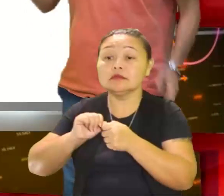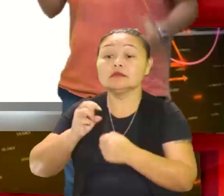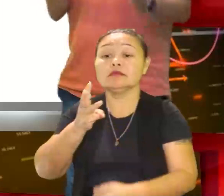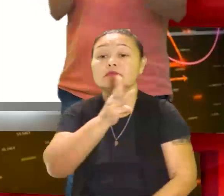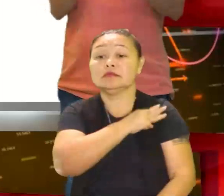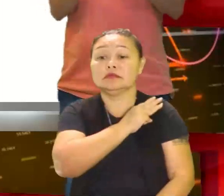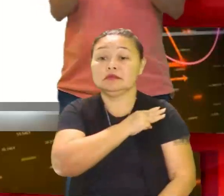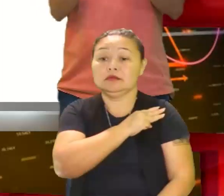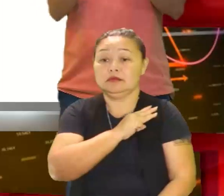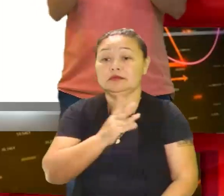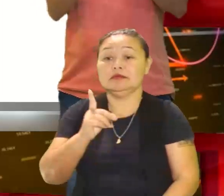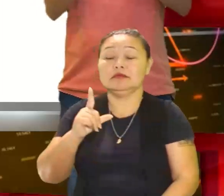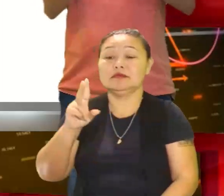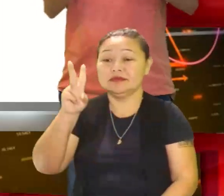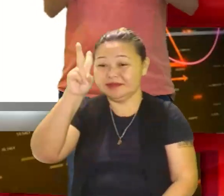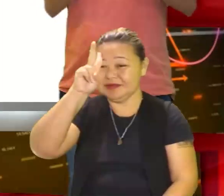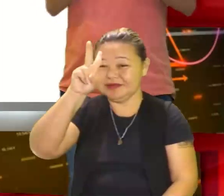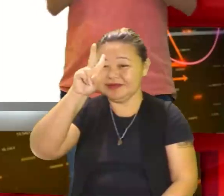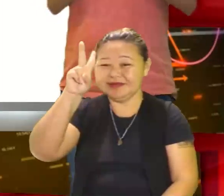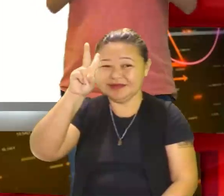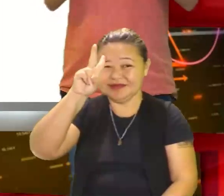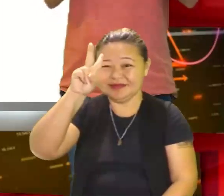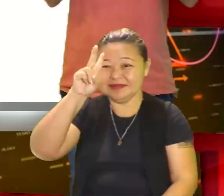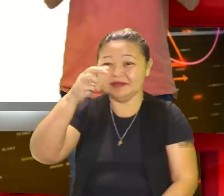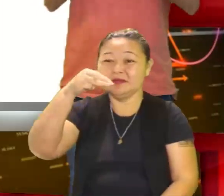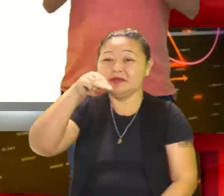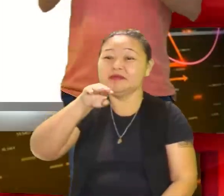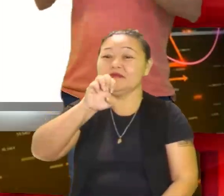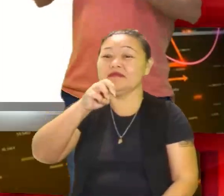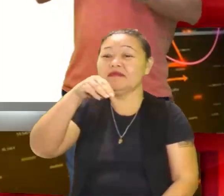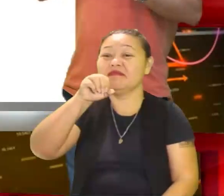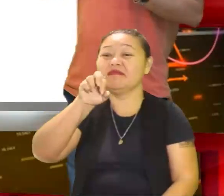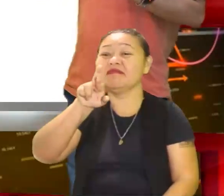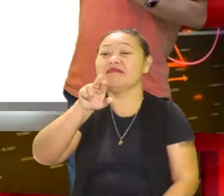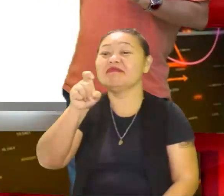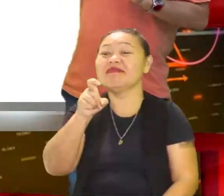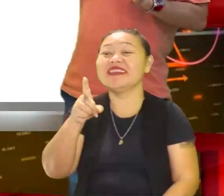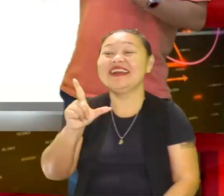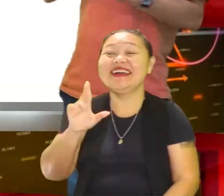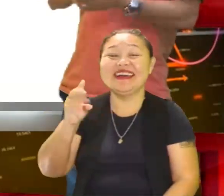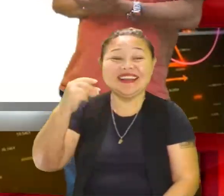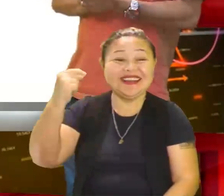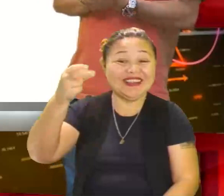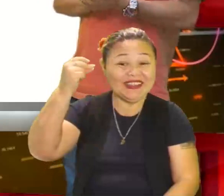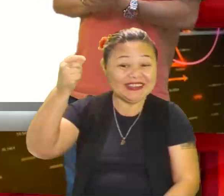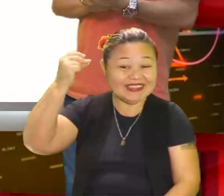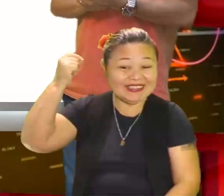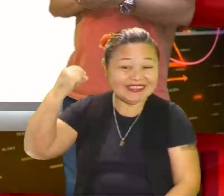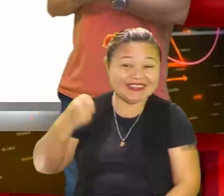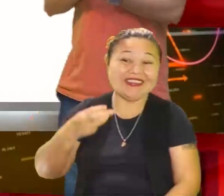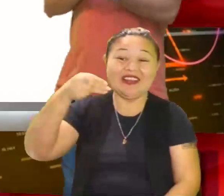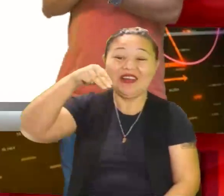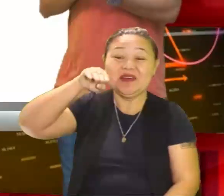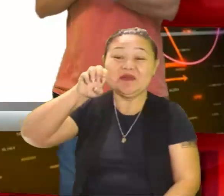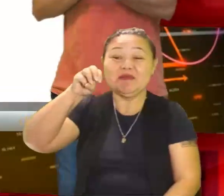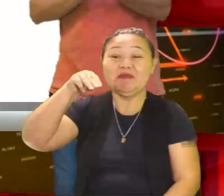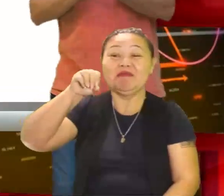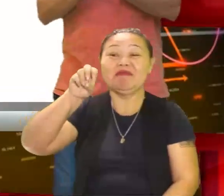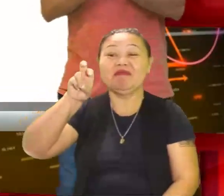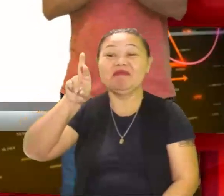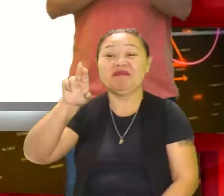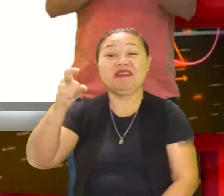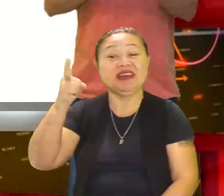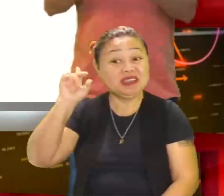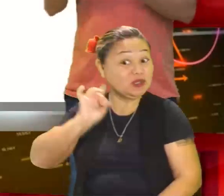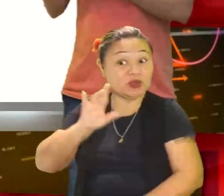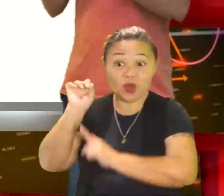um Memorex. Eu lembro que o meu comprou lá. Olha o nome, Memorex. O professor Maurício é antigo, gente. Memorex, meu